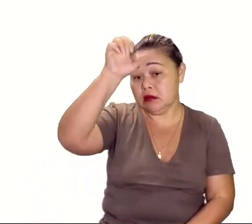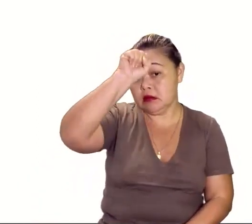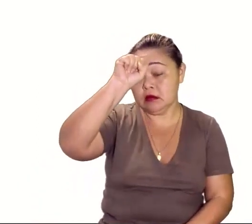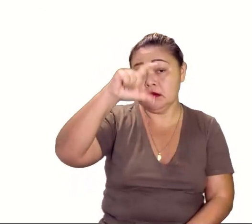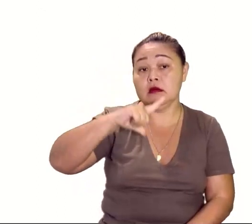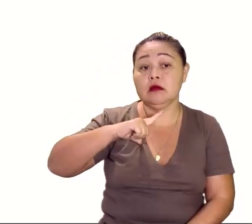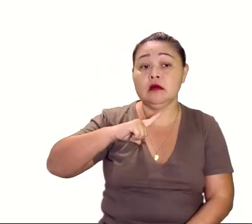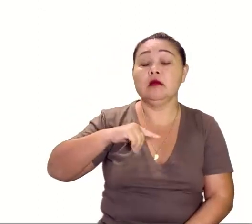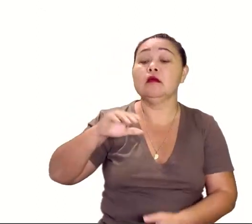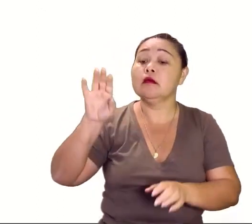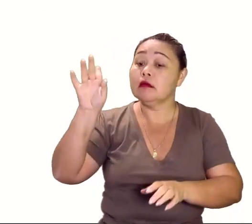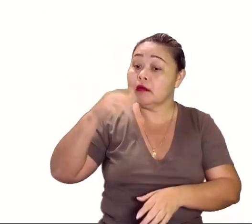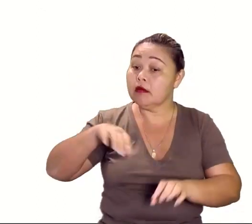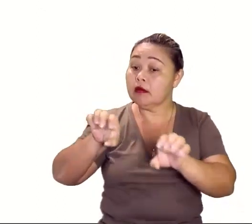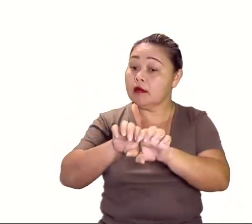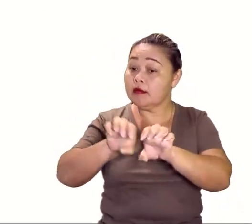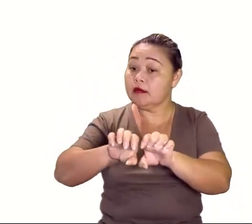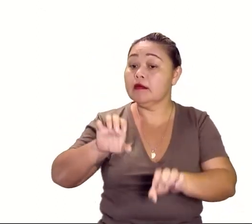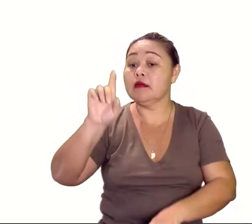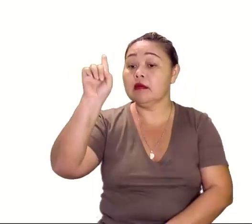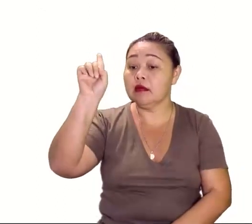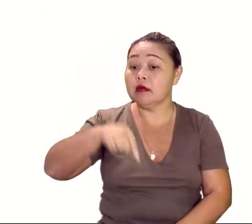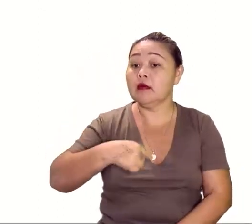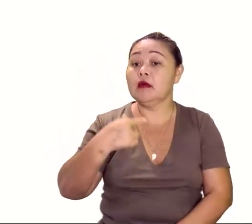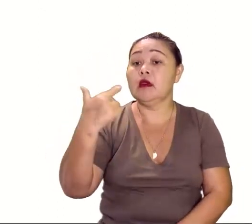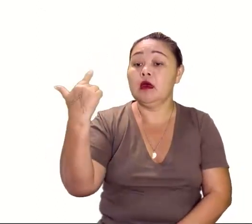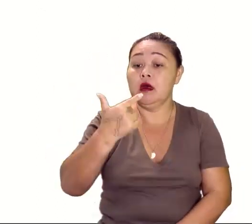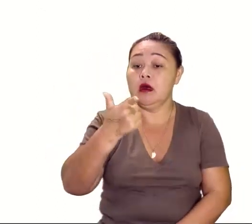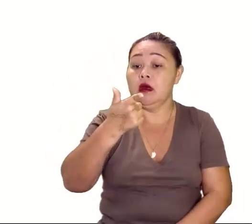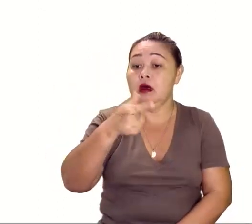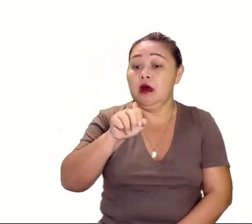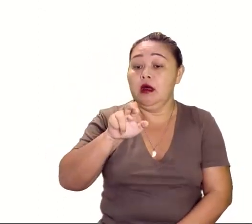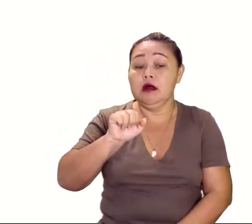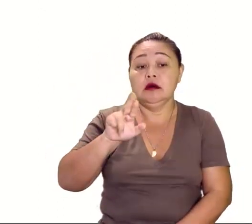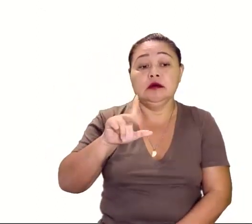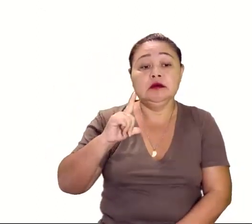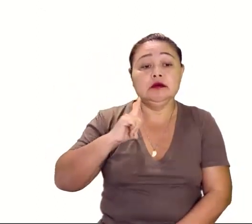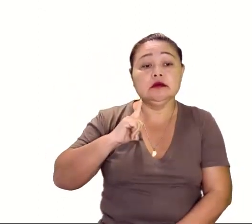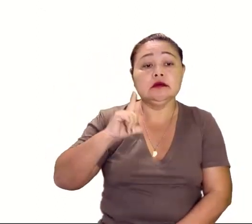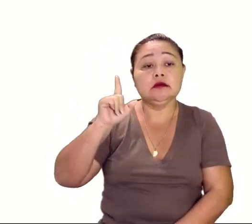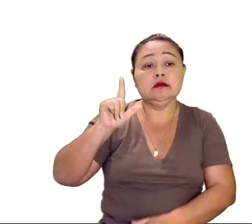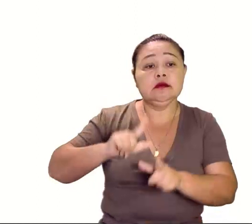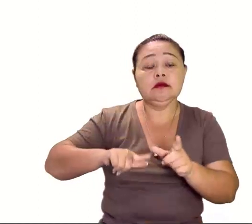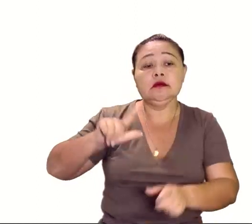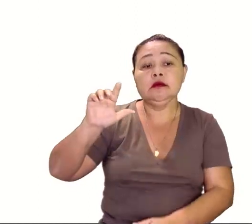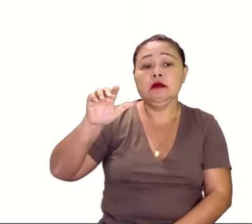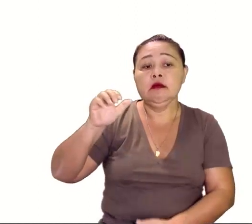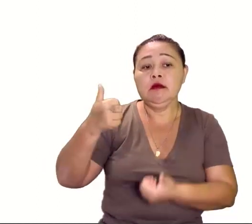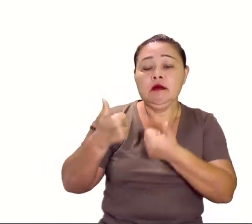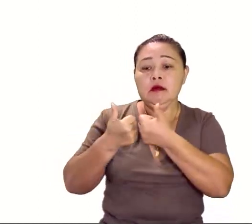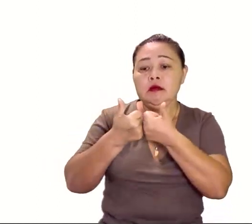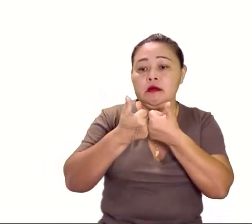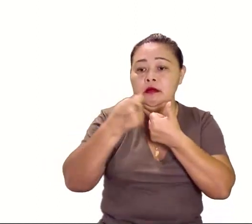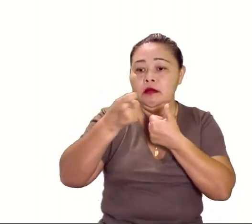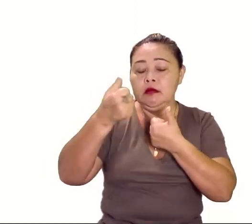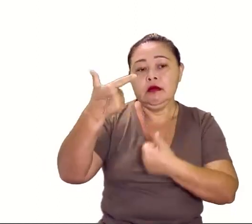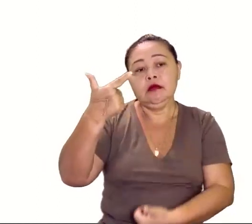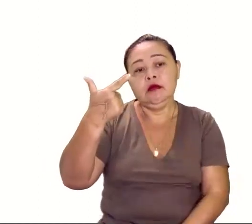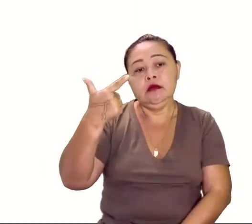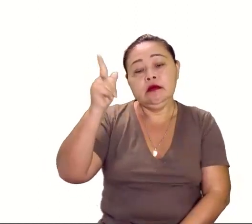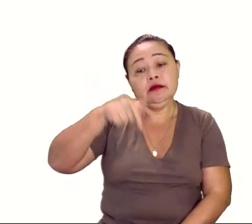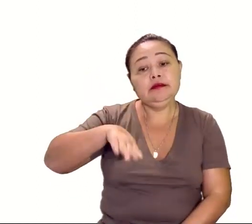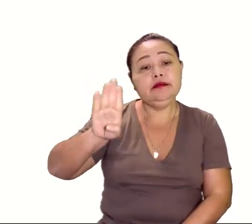uma equação do segundo grau tem no máximo 2 raízes. Então vamos lá, quem é A? O A é quem acompanha? O x ao